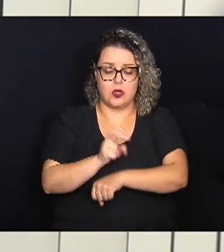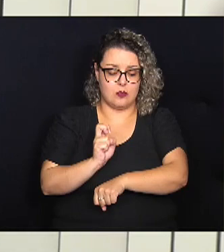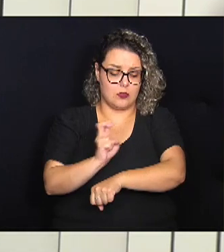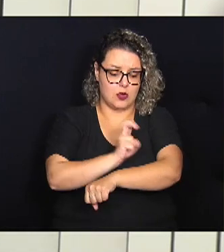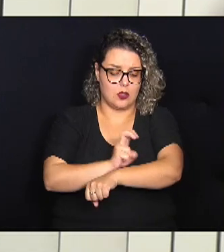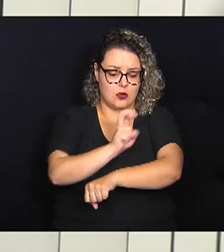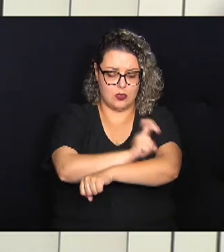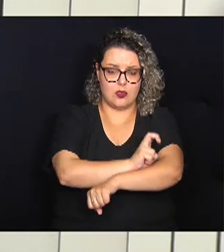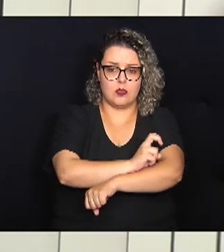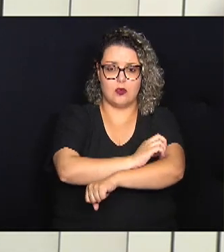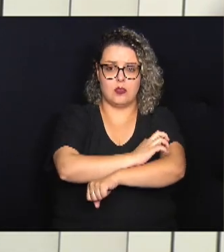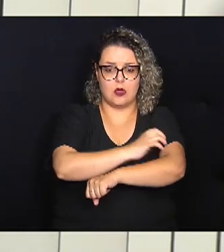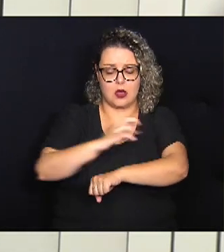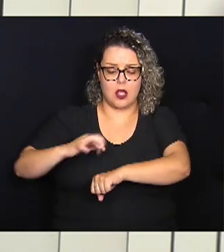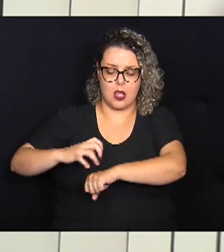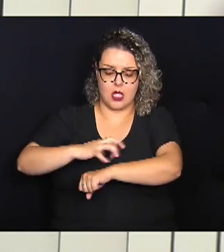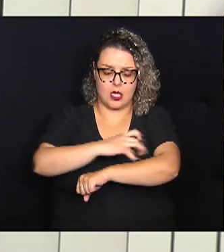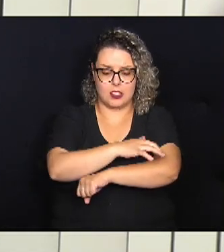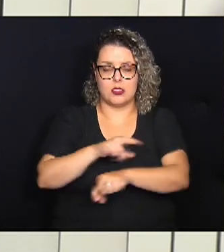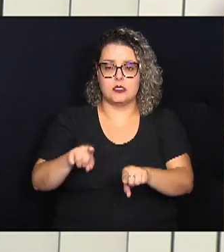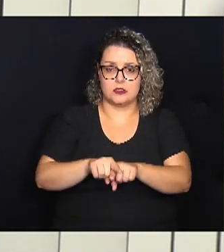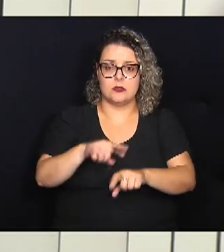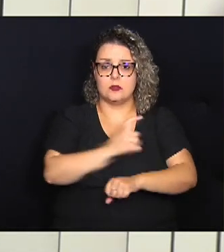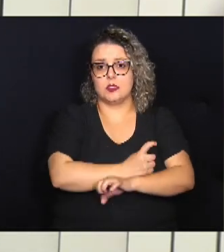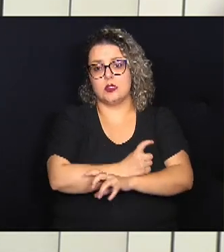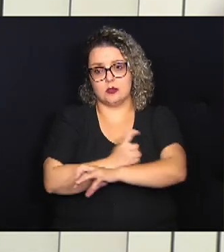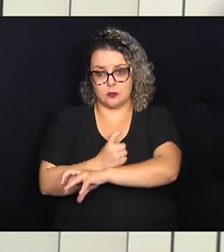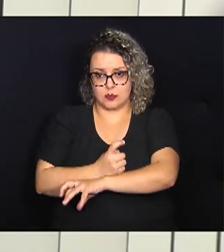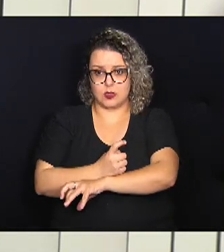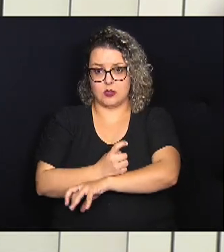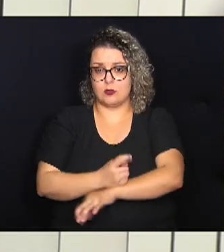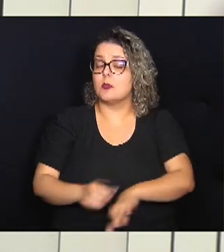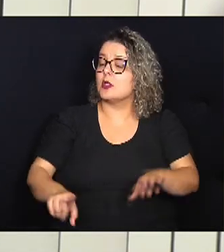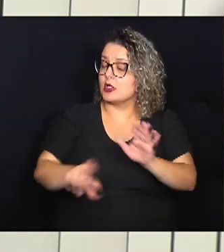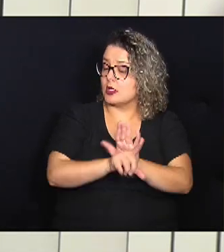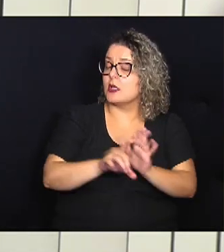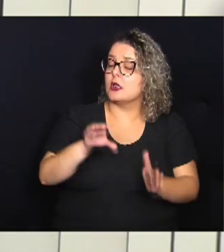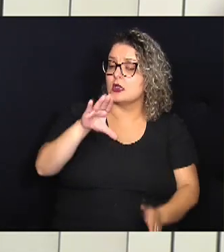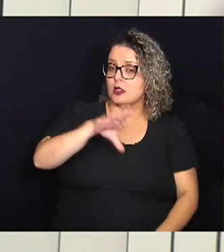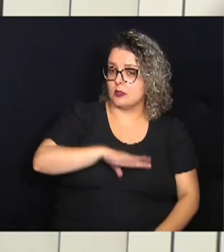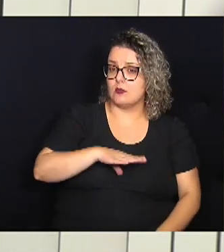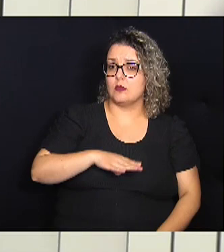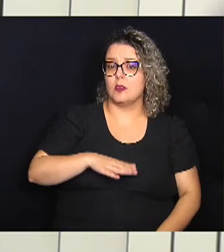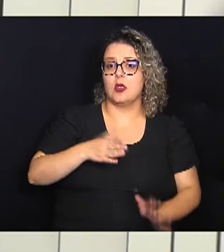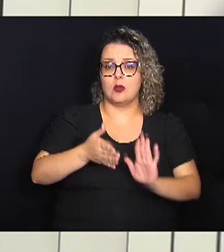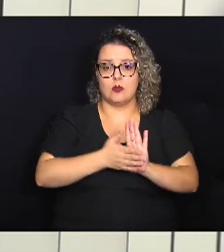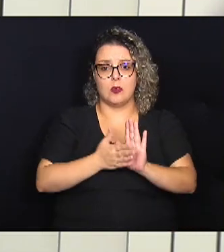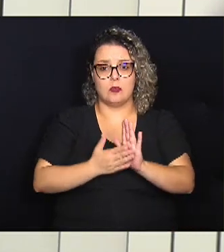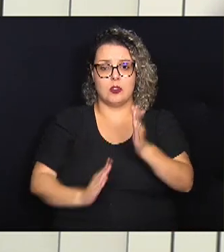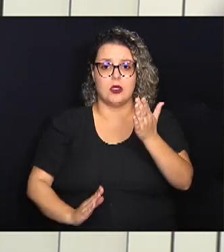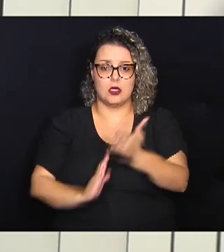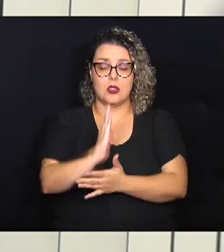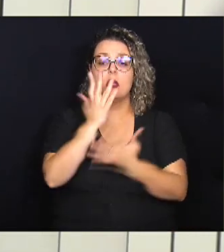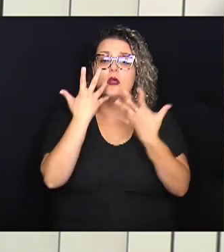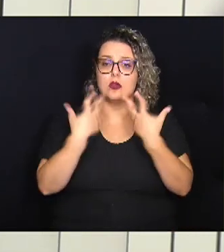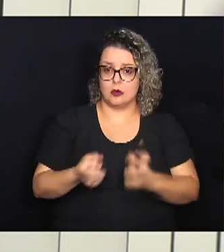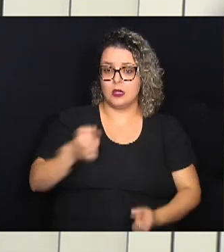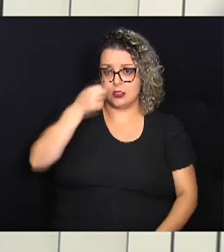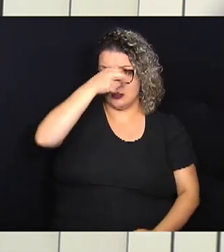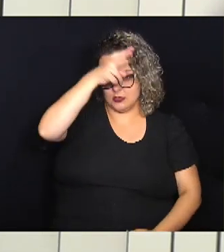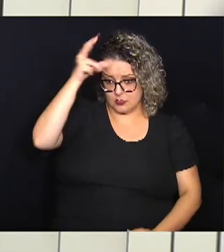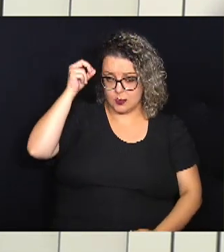e escorpiões. Para se tornar lei municipal, a proposta precisa ser aprovada e sancionada pelo